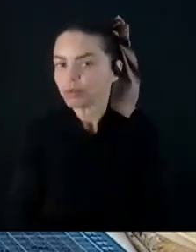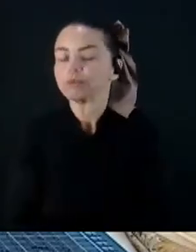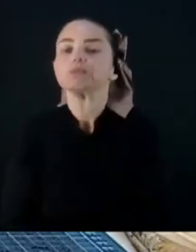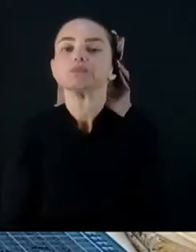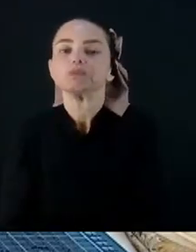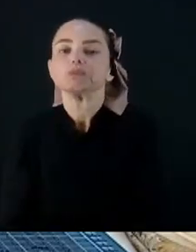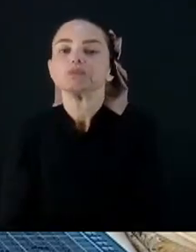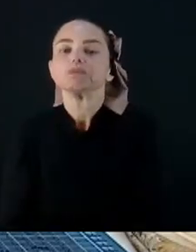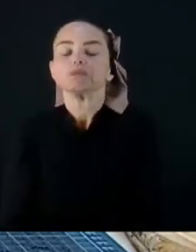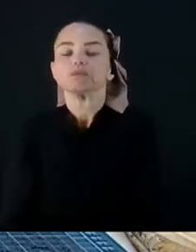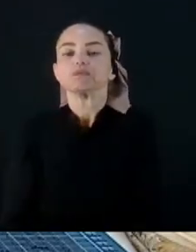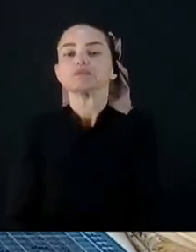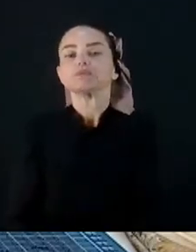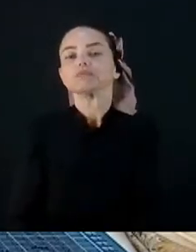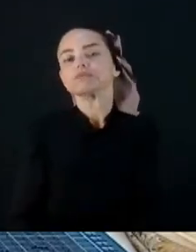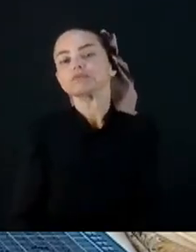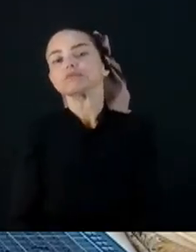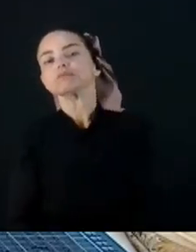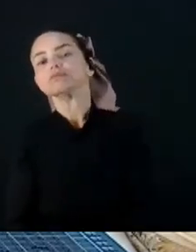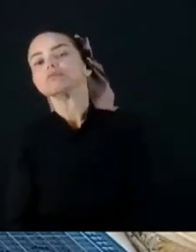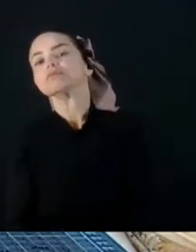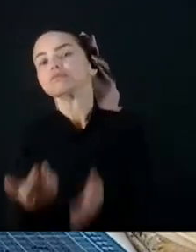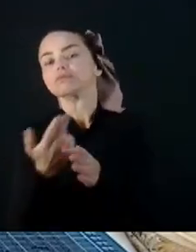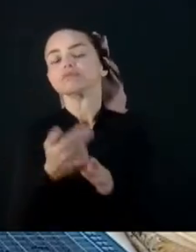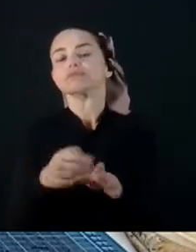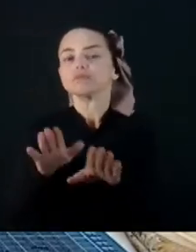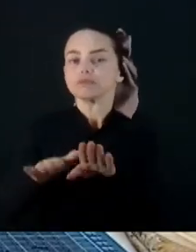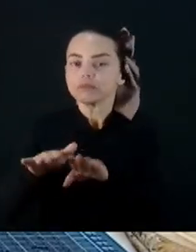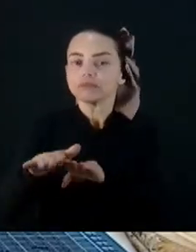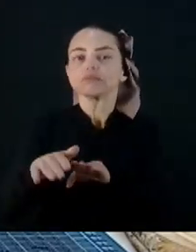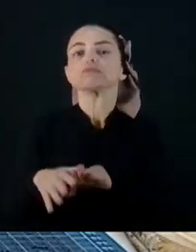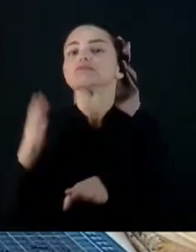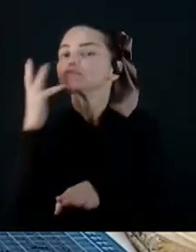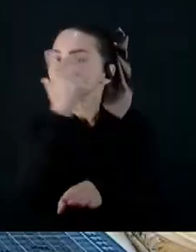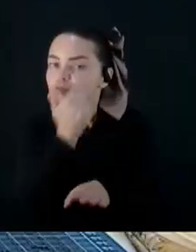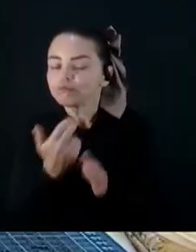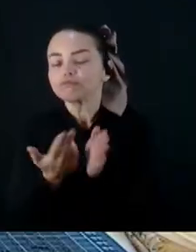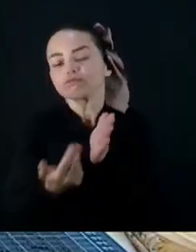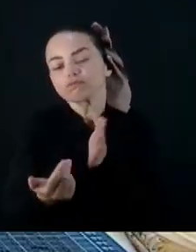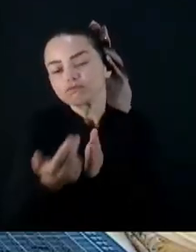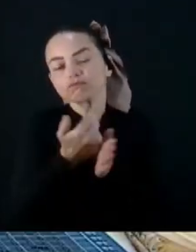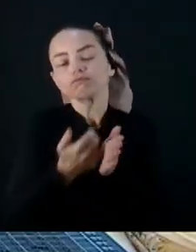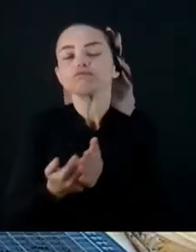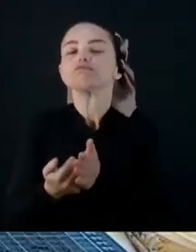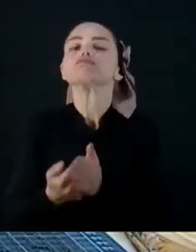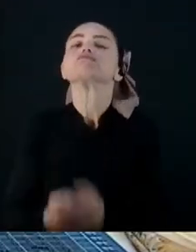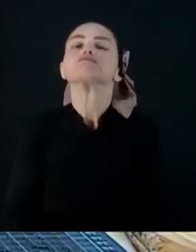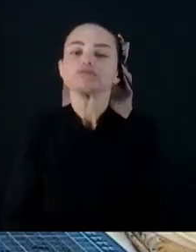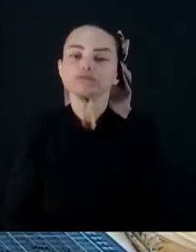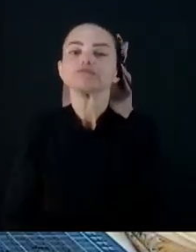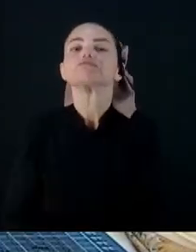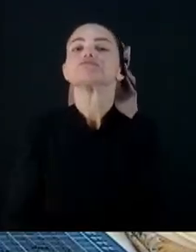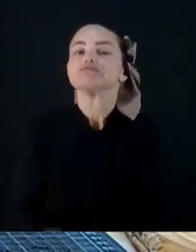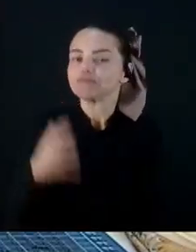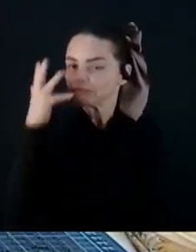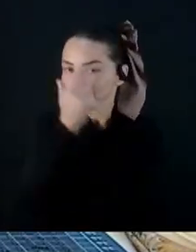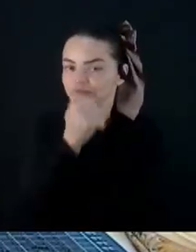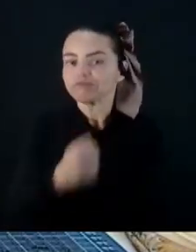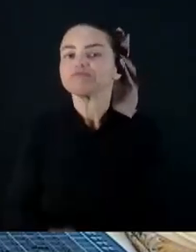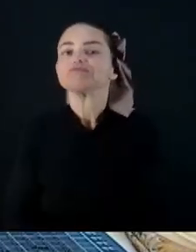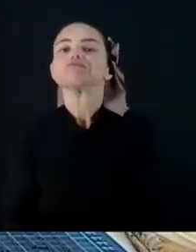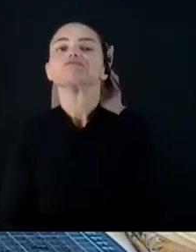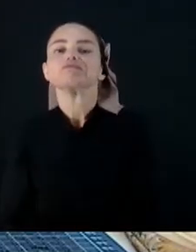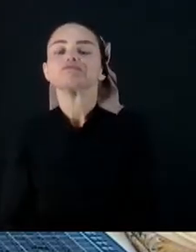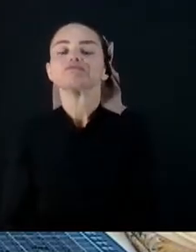E se fizer um ponto decorativo aqui, imagina que lindinho que não fica. Usa uma linha com a cor diferente, Nossa, né? usa uma linha lilás, pra quem gosta